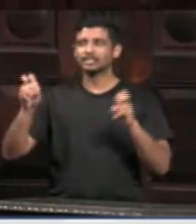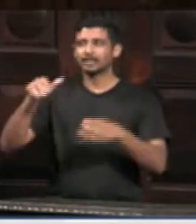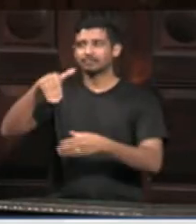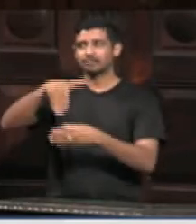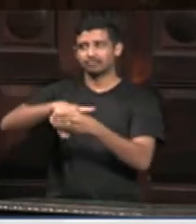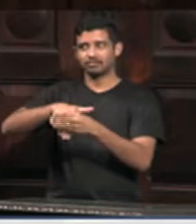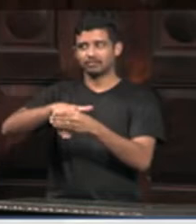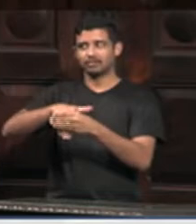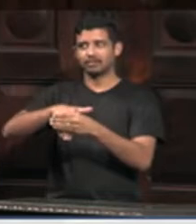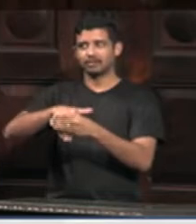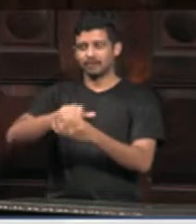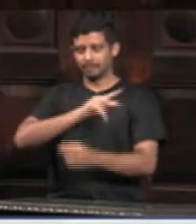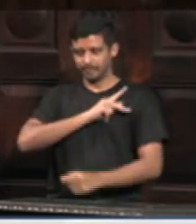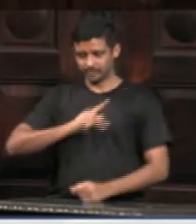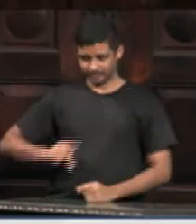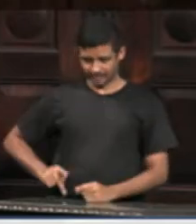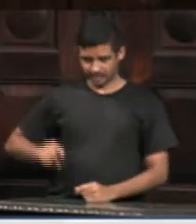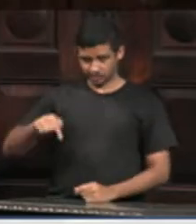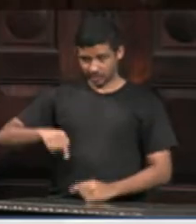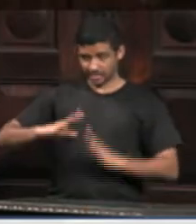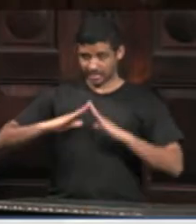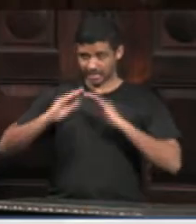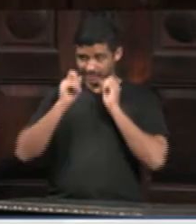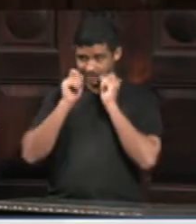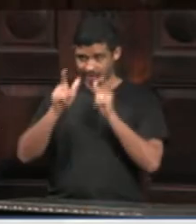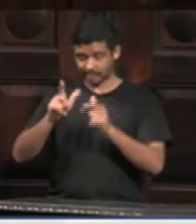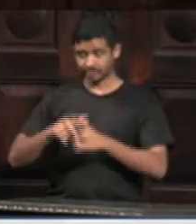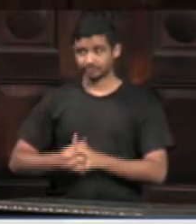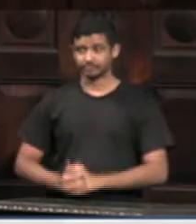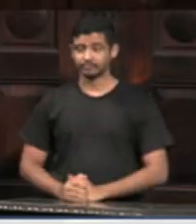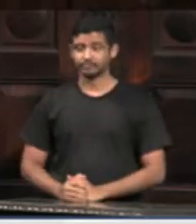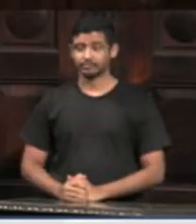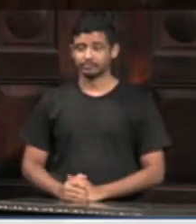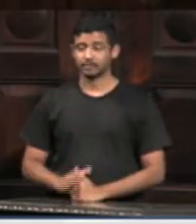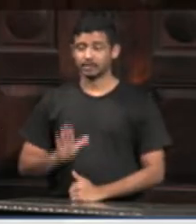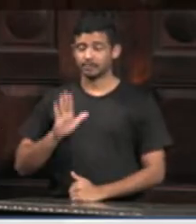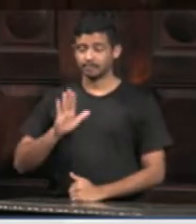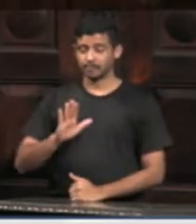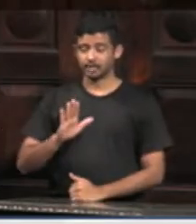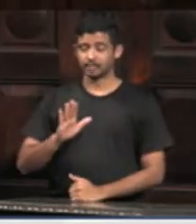da presidência da Casa, e os deputados